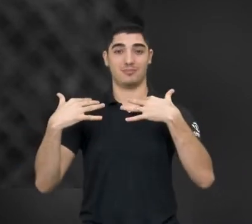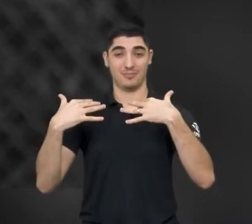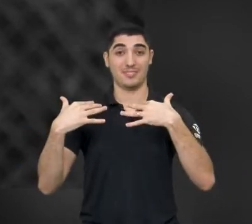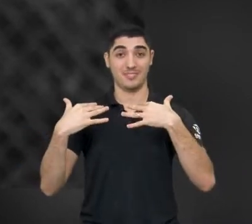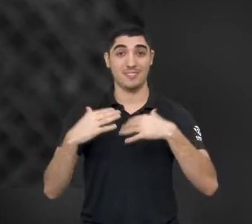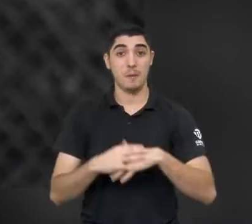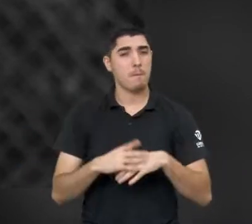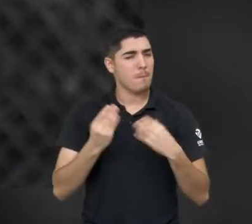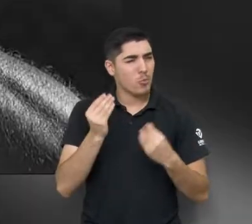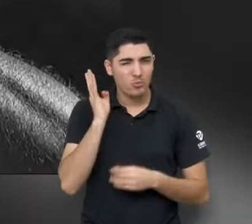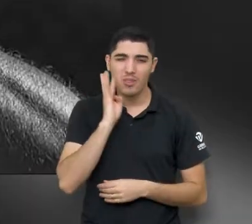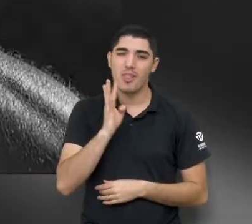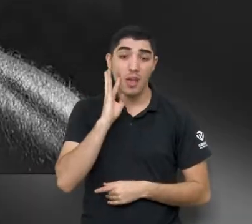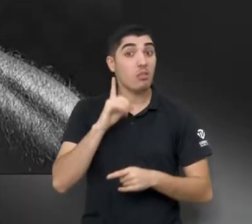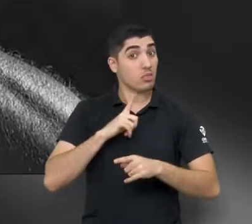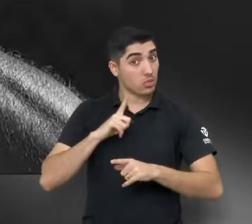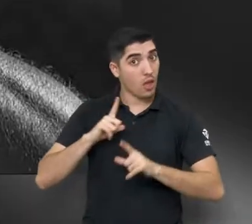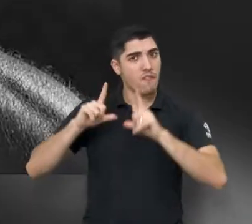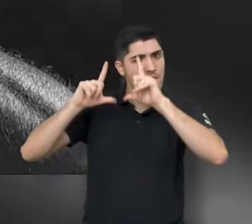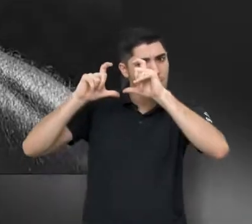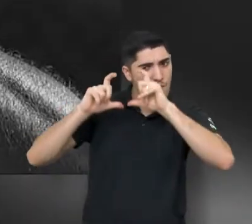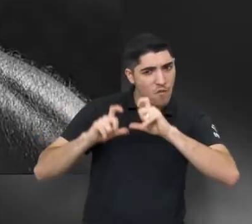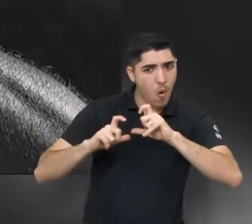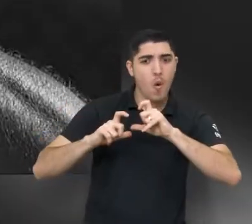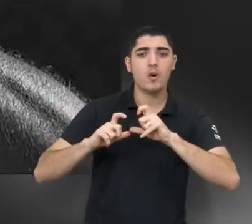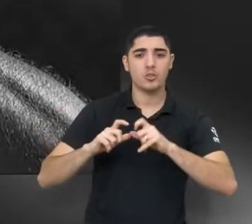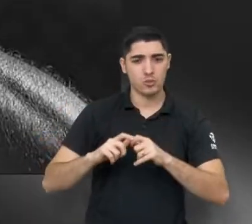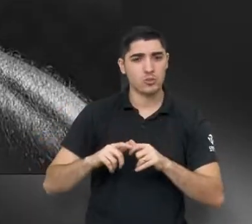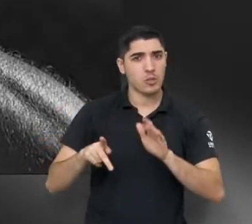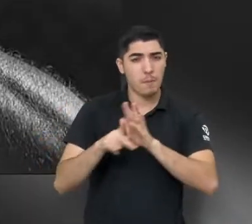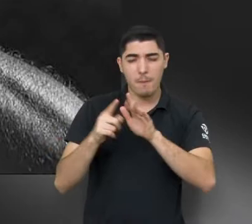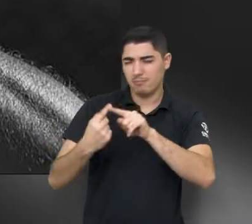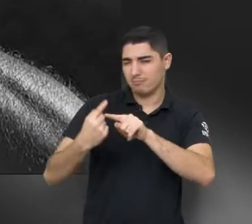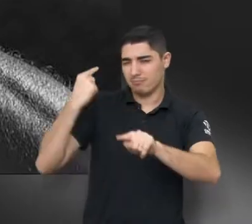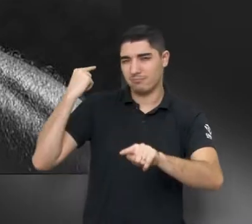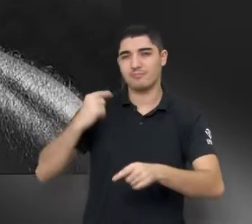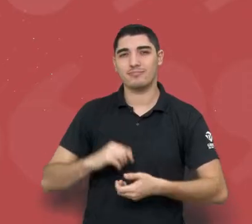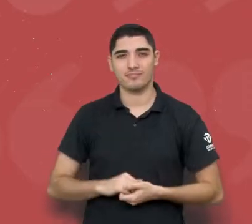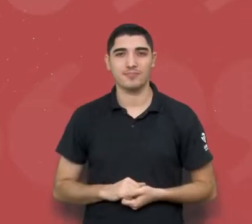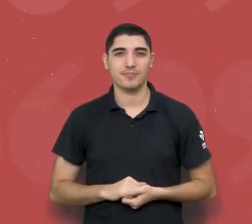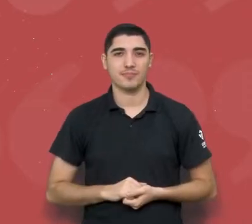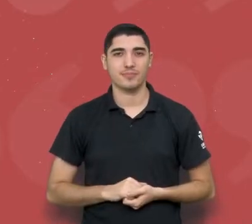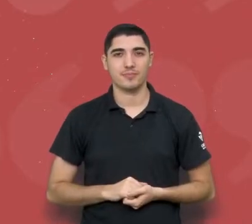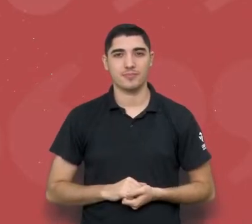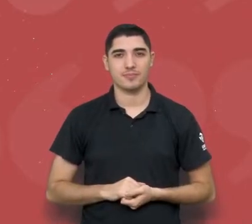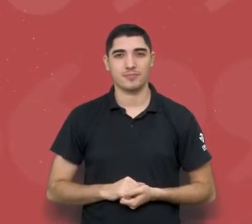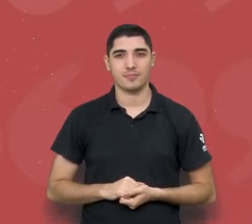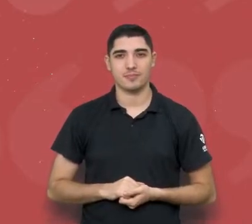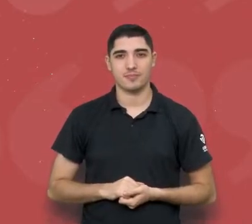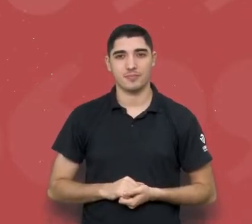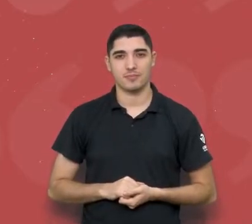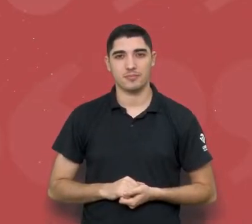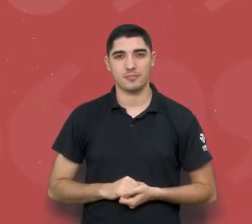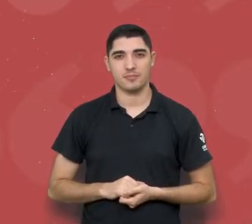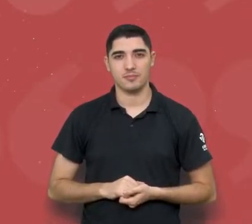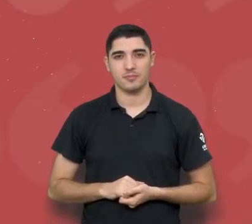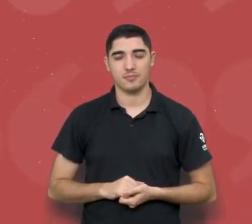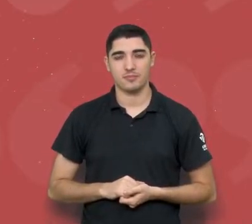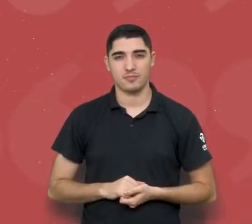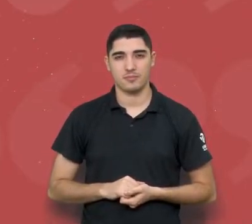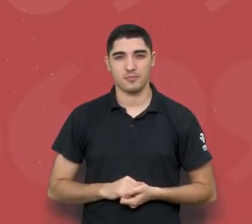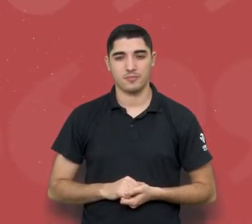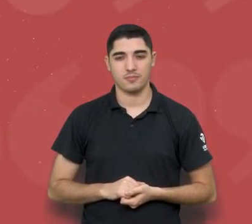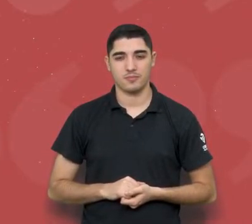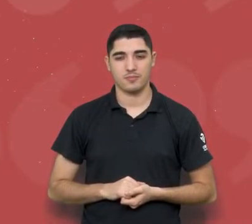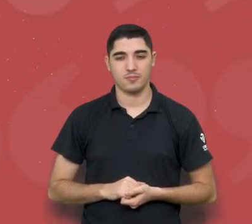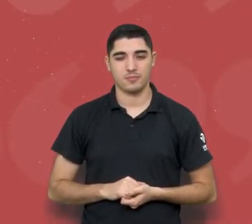muito interessante, e a gente tem isso registrado em fotos, principalmente, né, na época. Como surgiu a inspiração para a